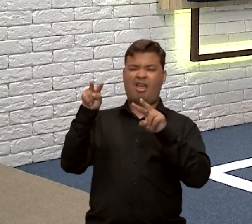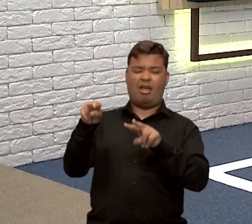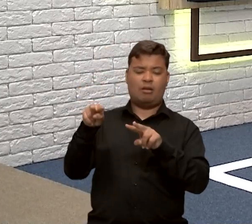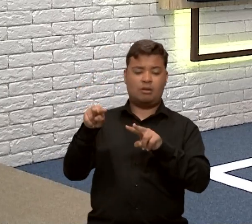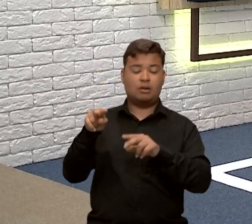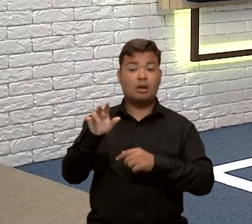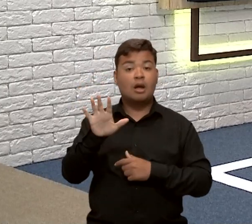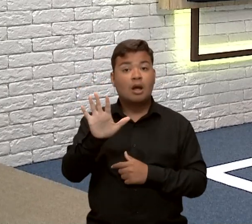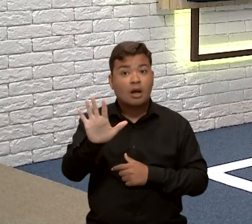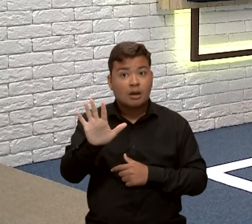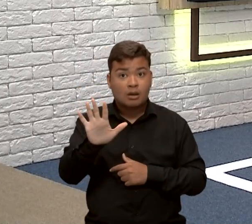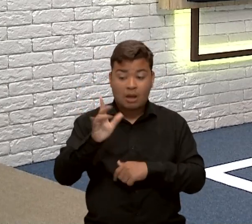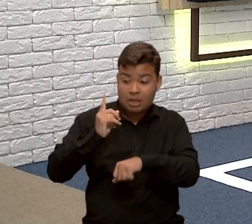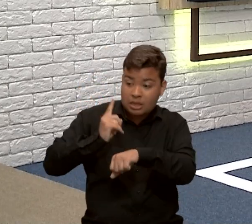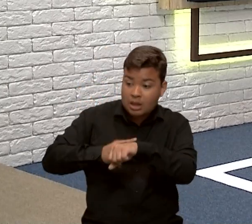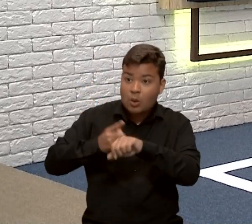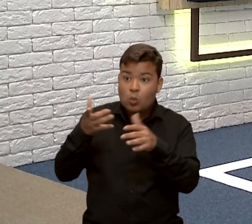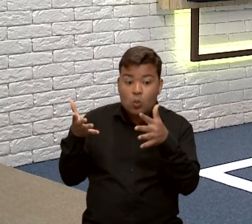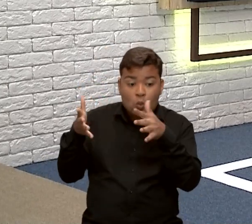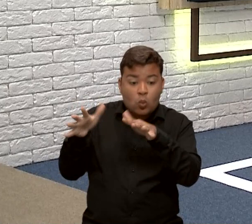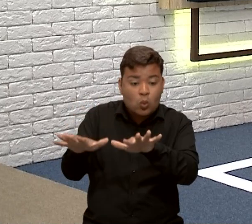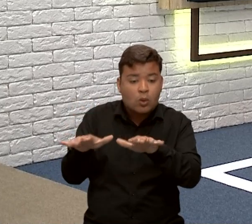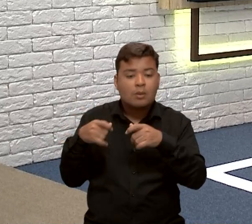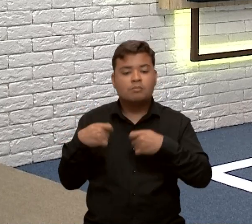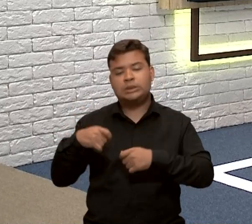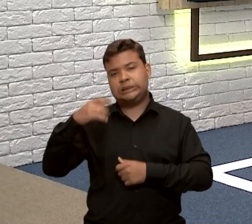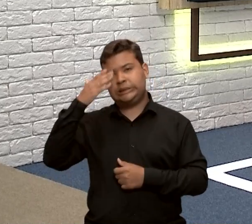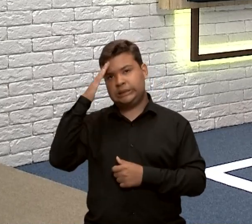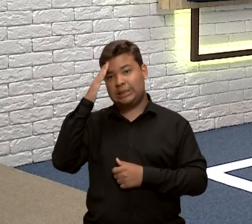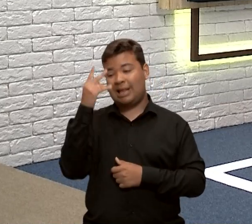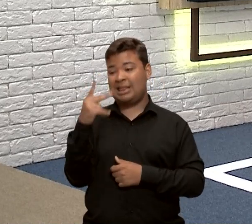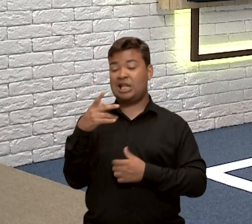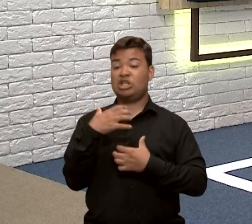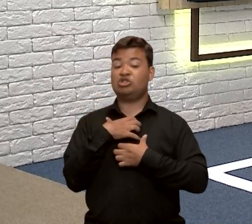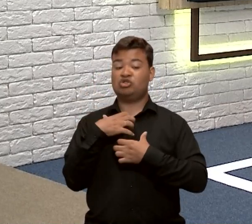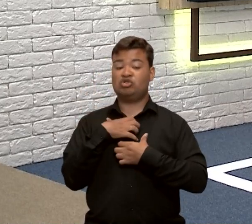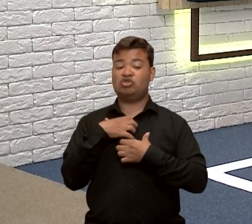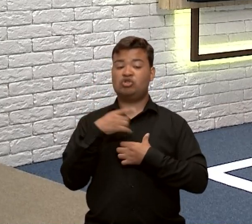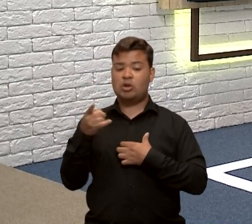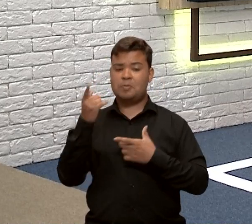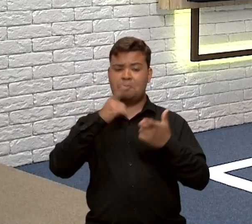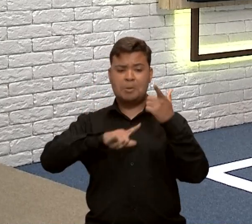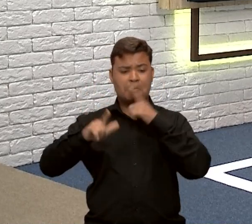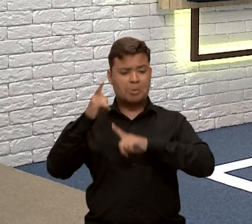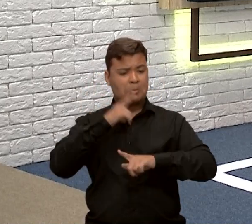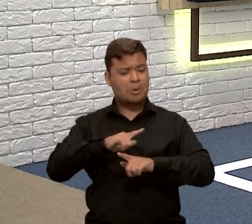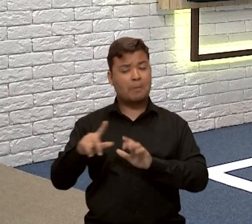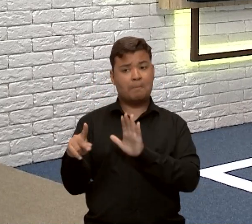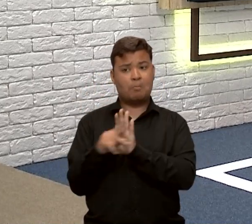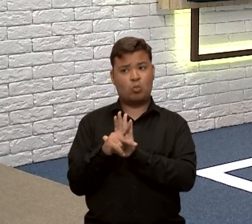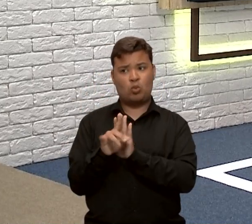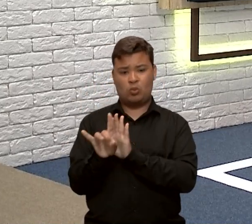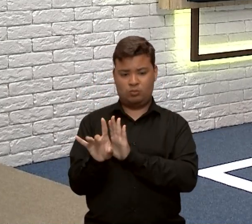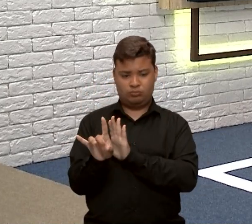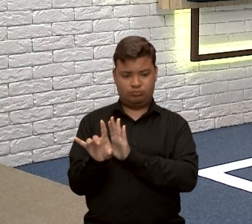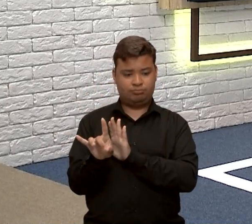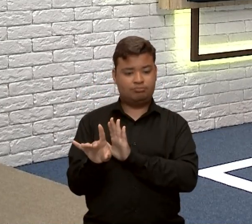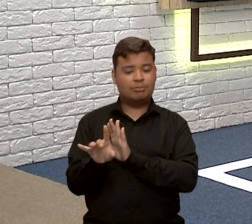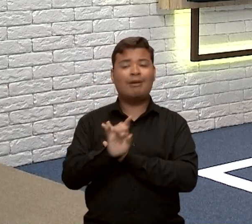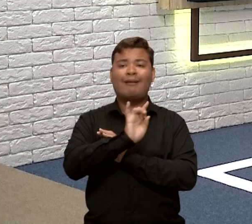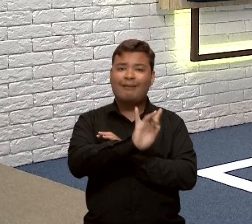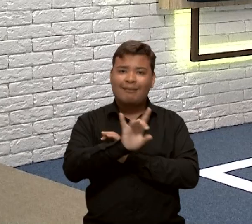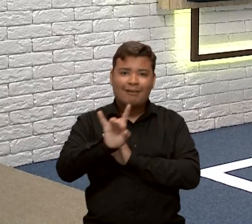preciso pensar que cada uma delas dá conta de fazer algo à sua maneira, né? Cada uma tem a sua especificidade, a